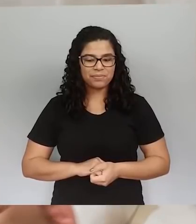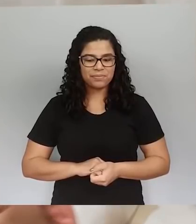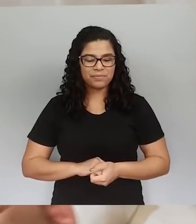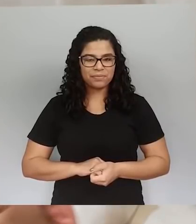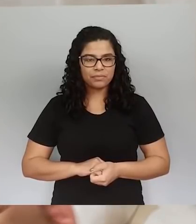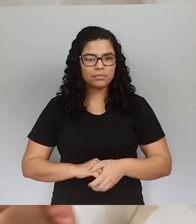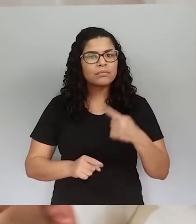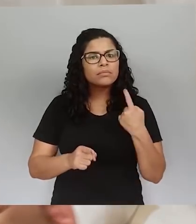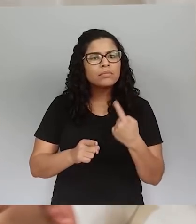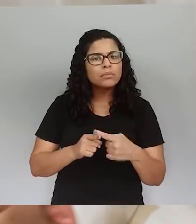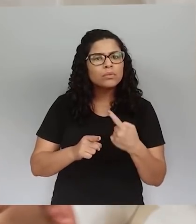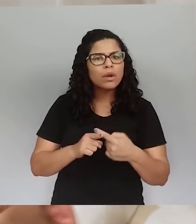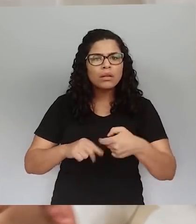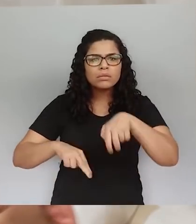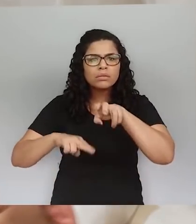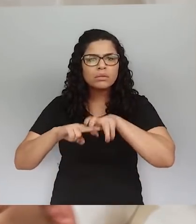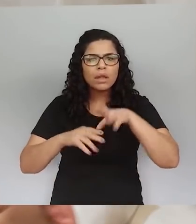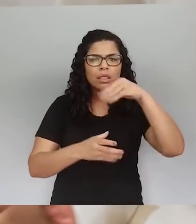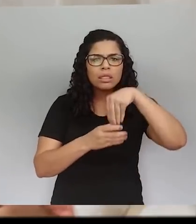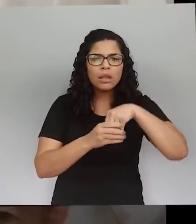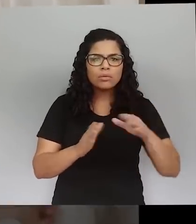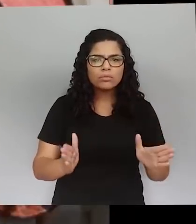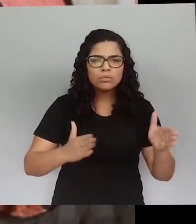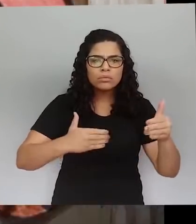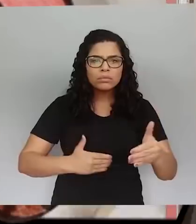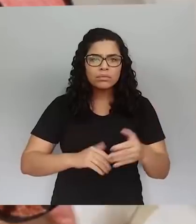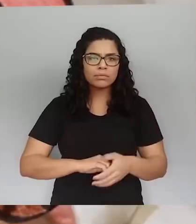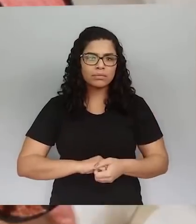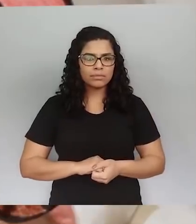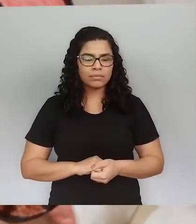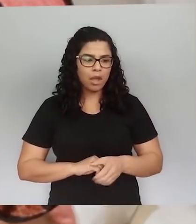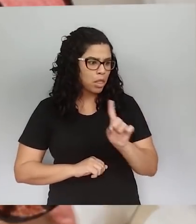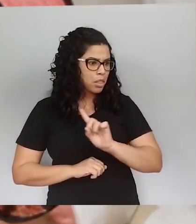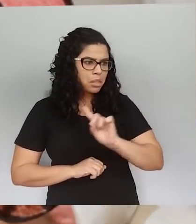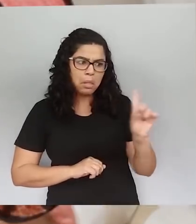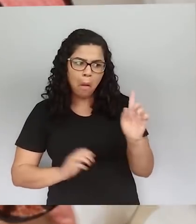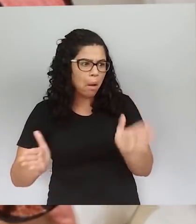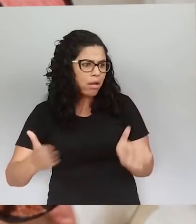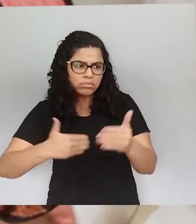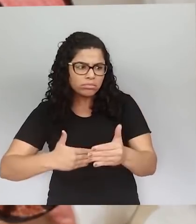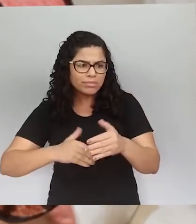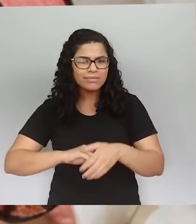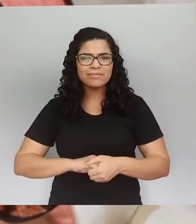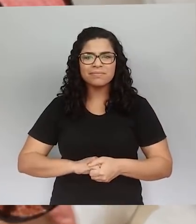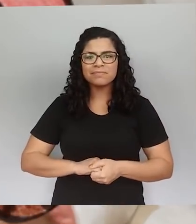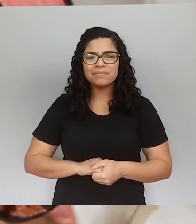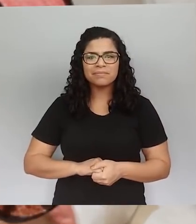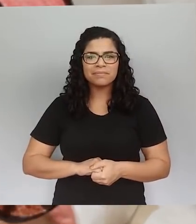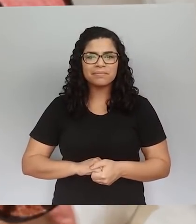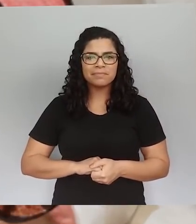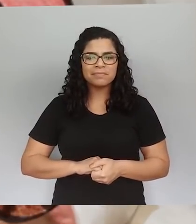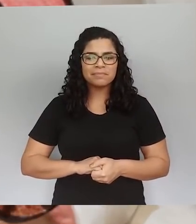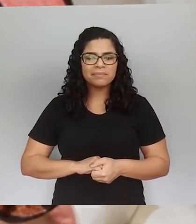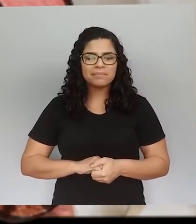Por que você está sentado dentro de uma caixa? Não é uma caixa.